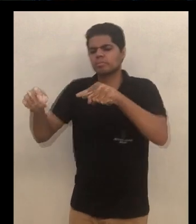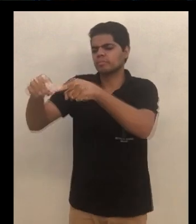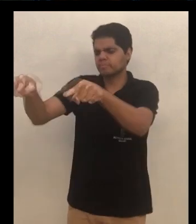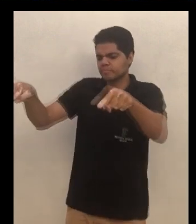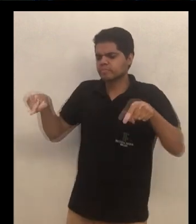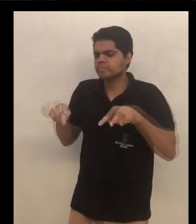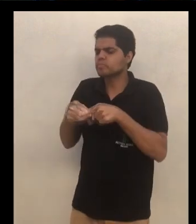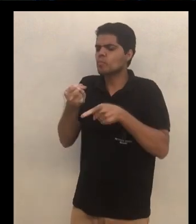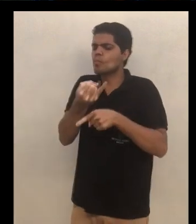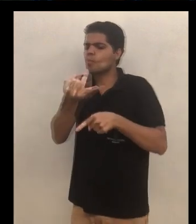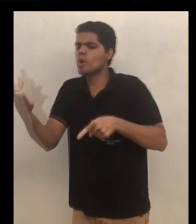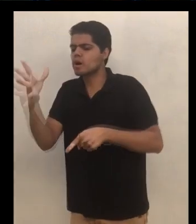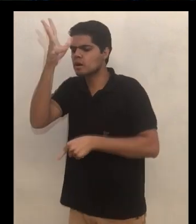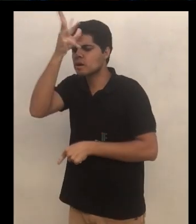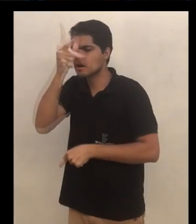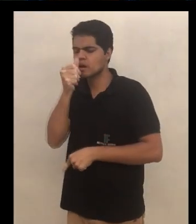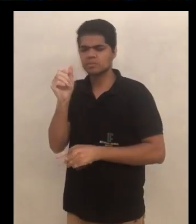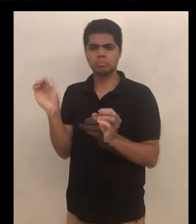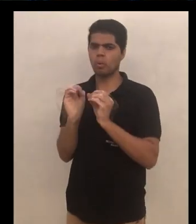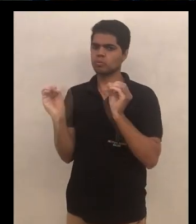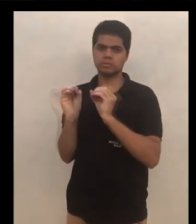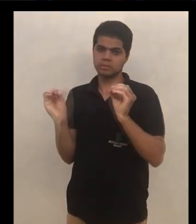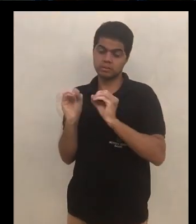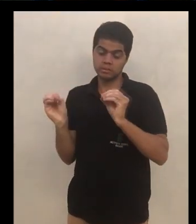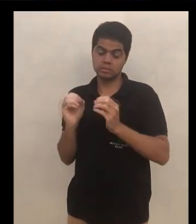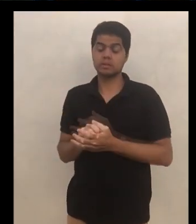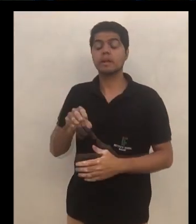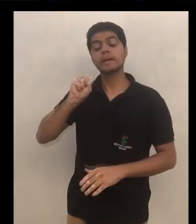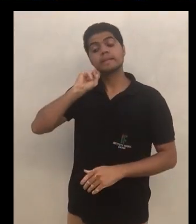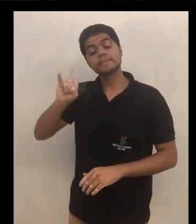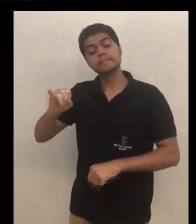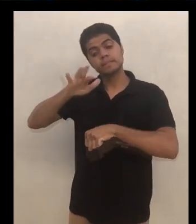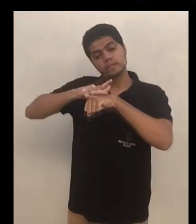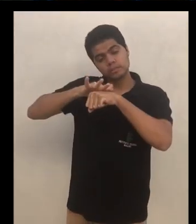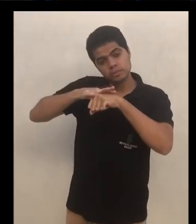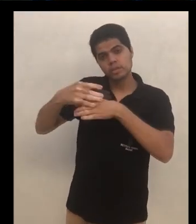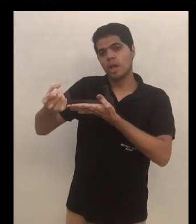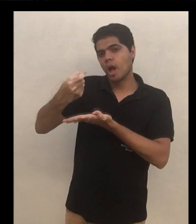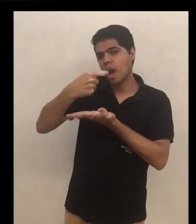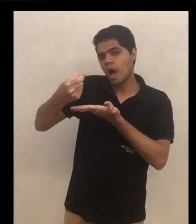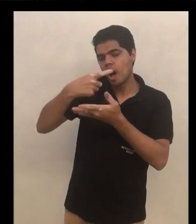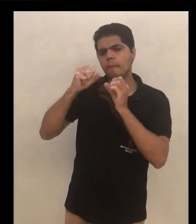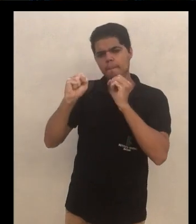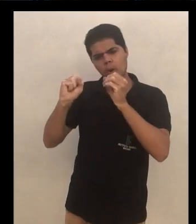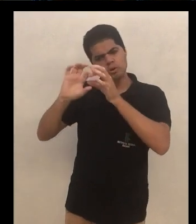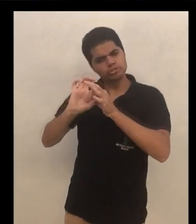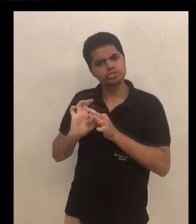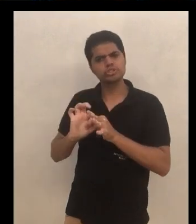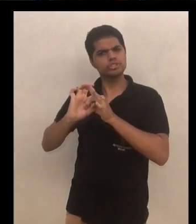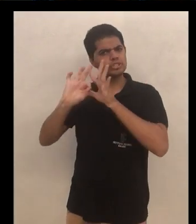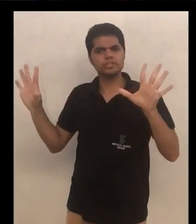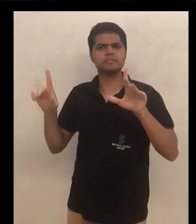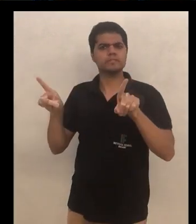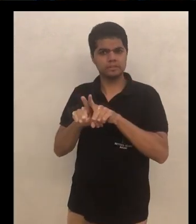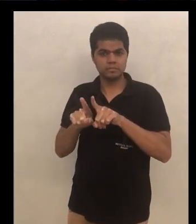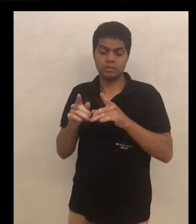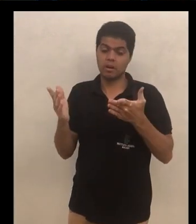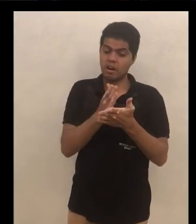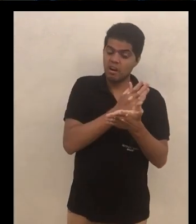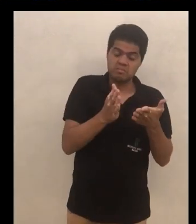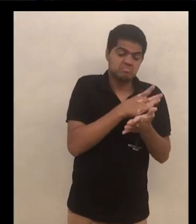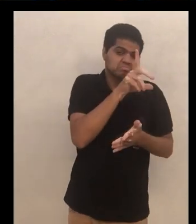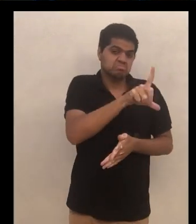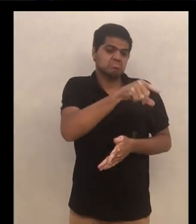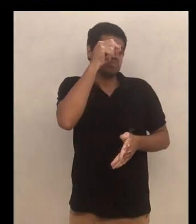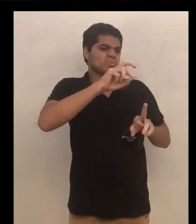metro quadrado, nada disso. Se adoecer, pode utilizar antibiótico? Pode. Muitos hoje já não usam mais os